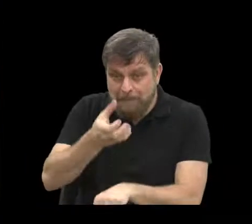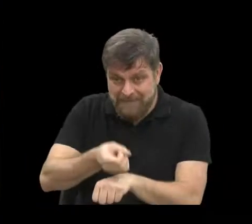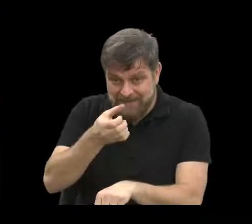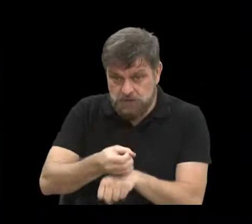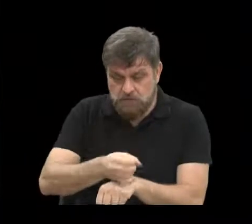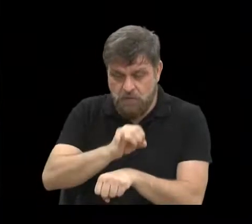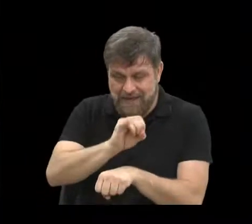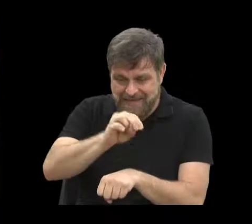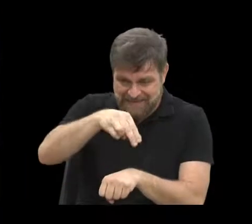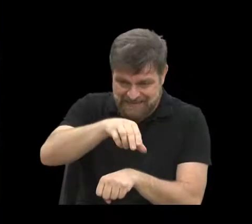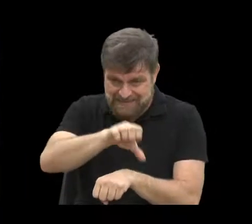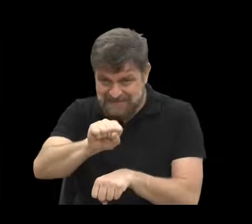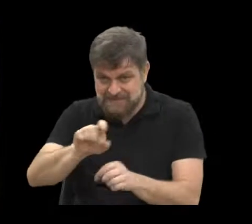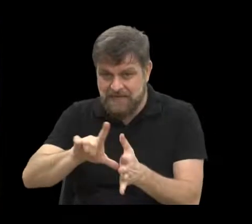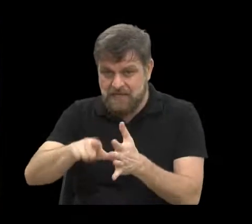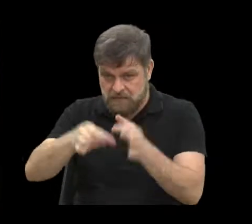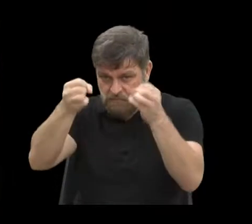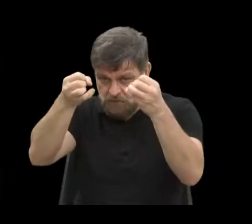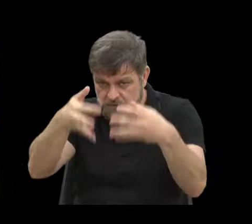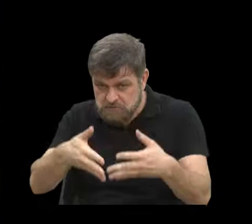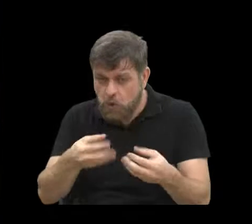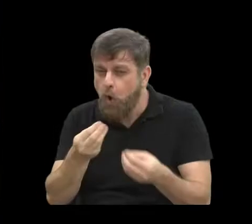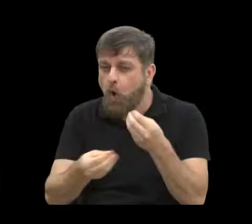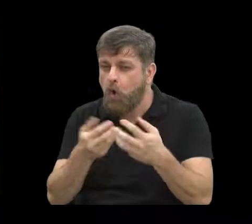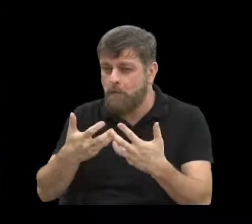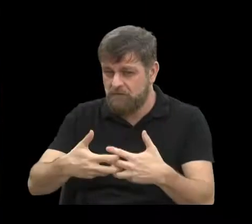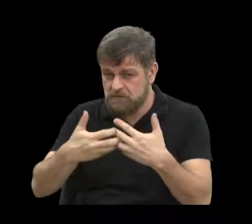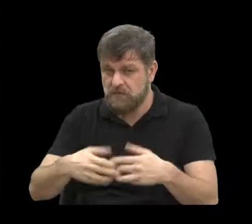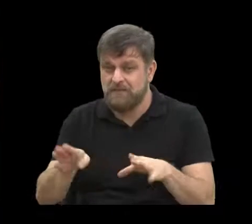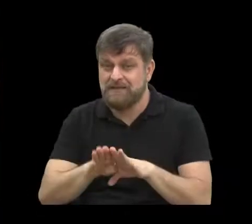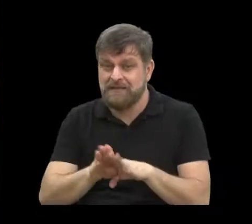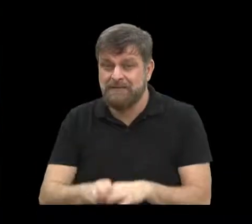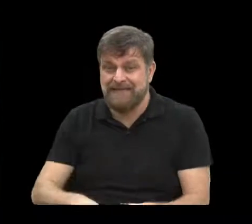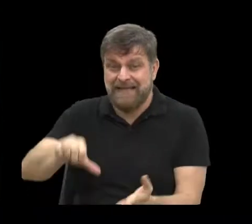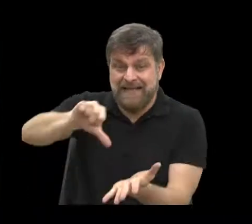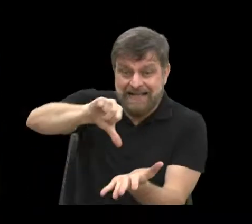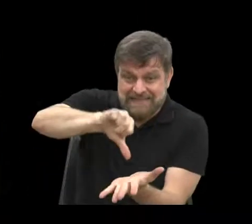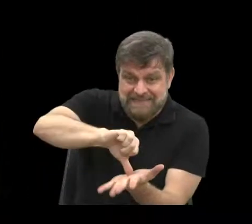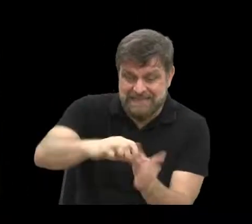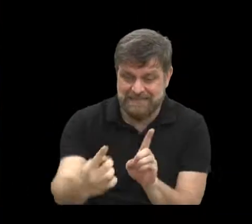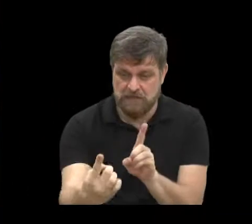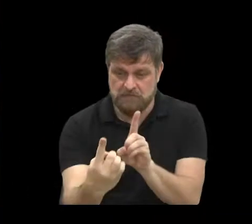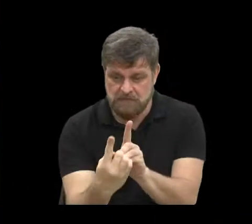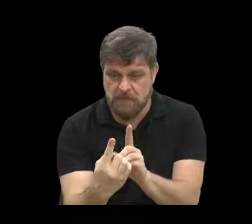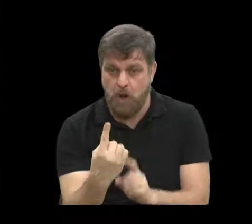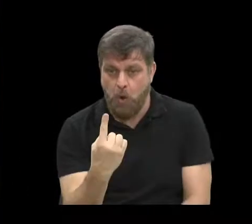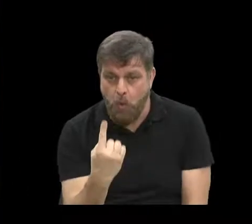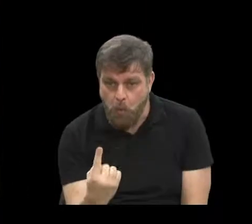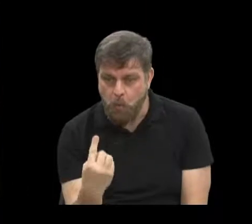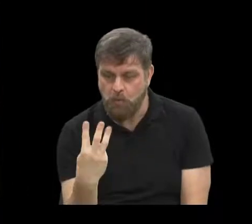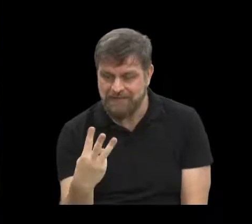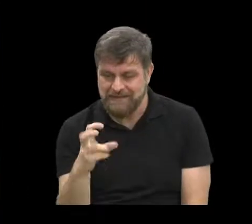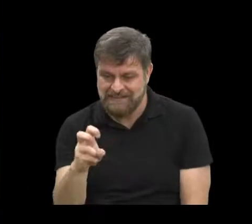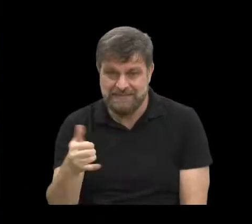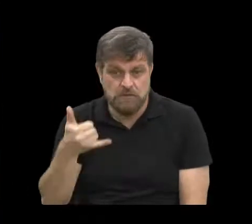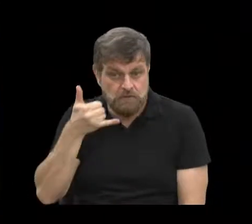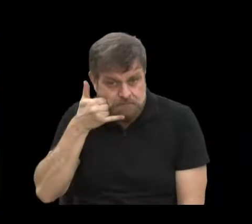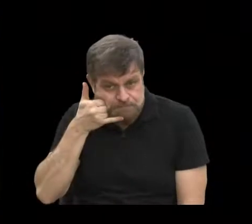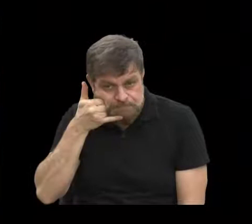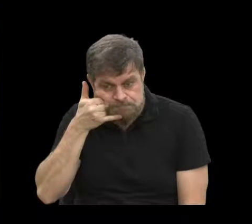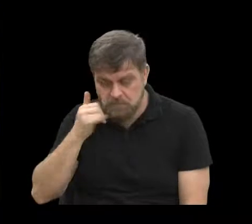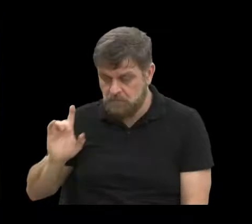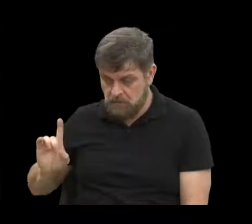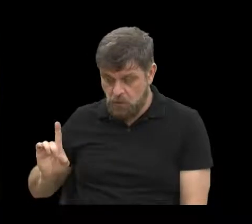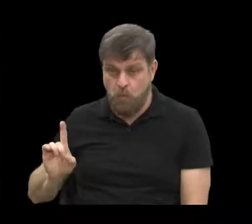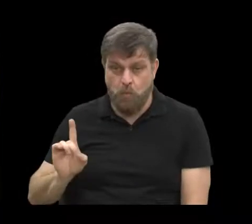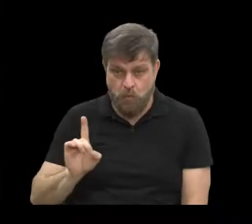vou explicar para vocês como que funciona, ou pela central de atendimento, que é o 135. Agendei,